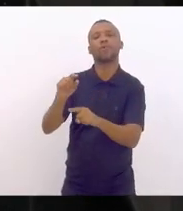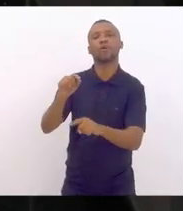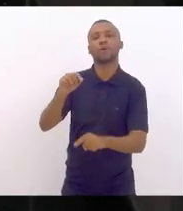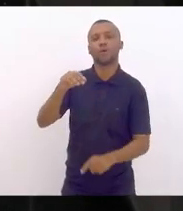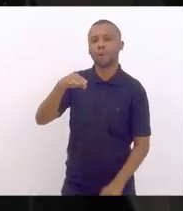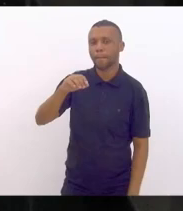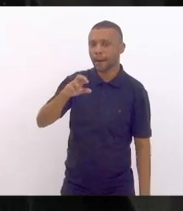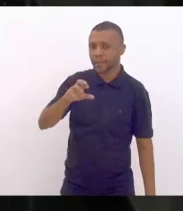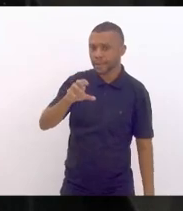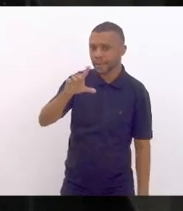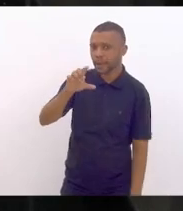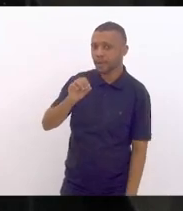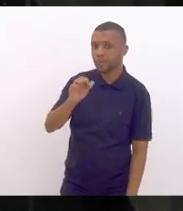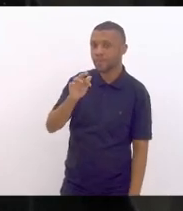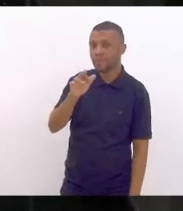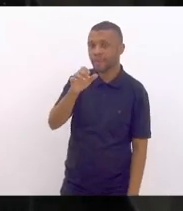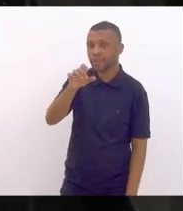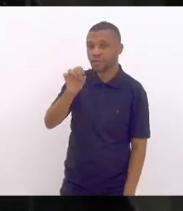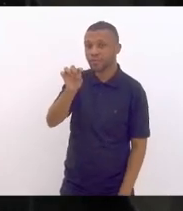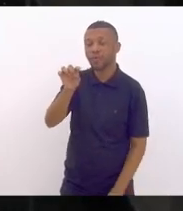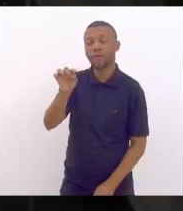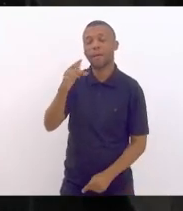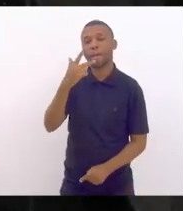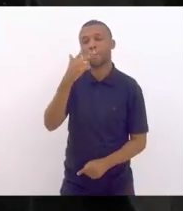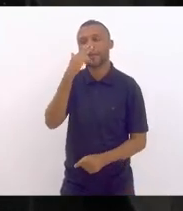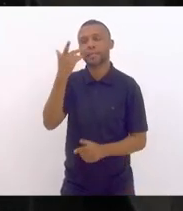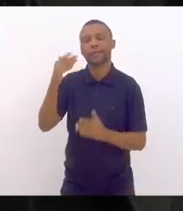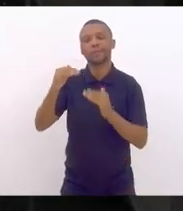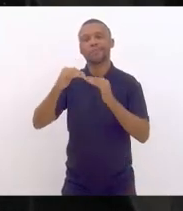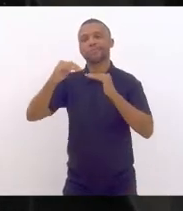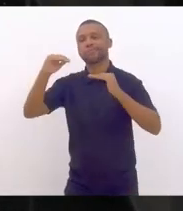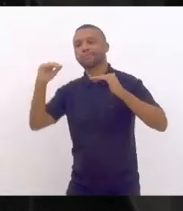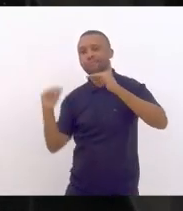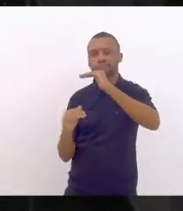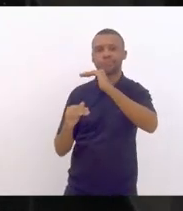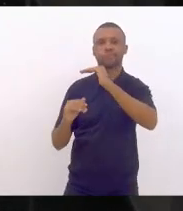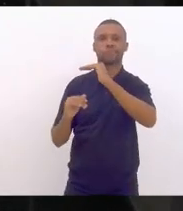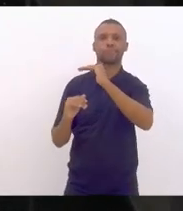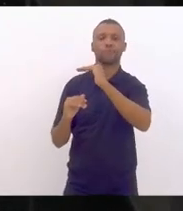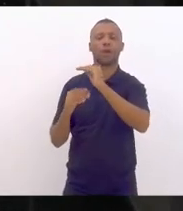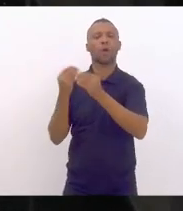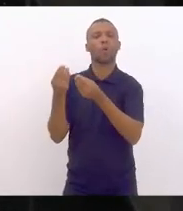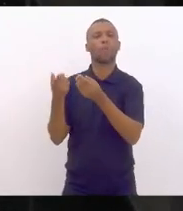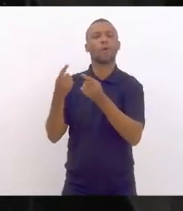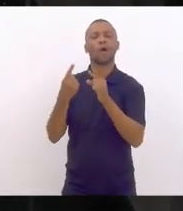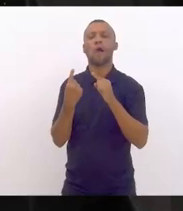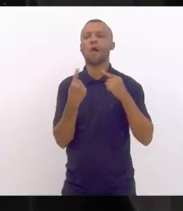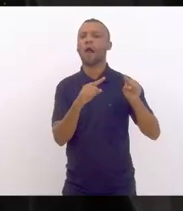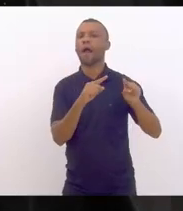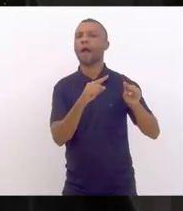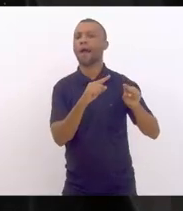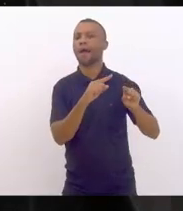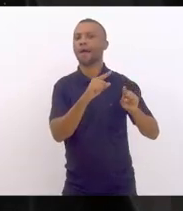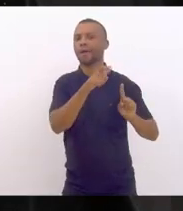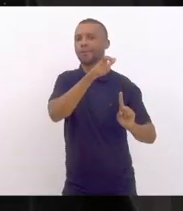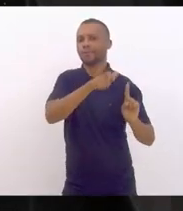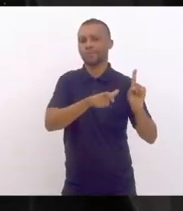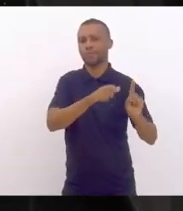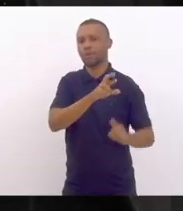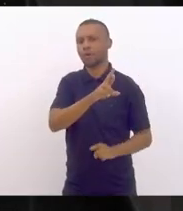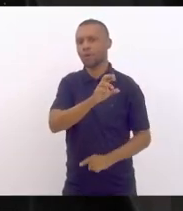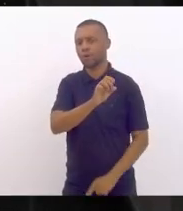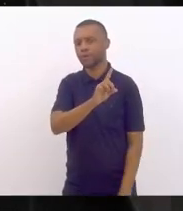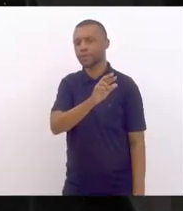inclusive saindo do prumo do bom debate político pois em Niterói uma forma de atacar o Rodrigo é na verdade